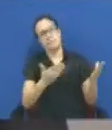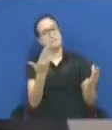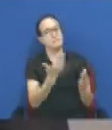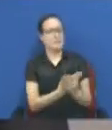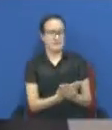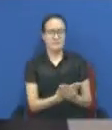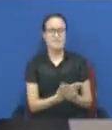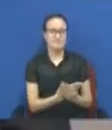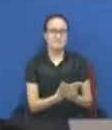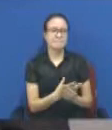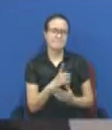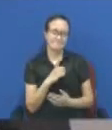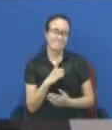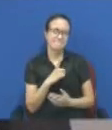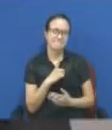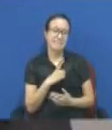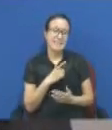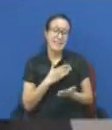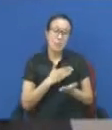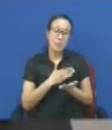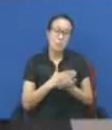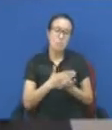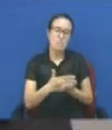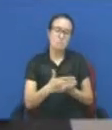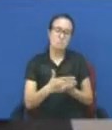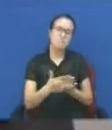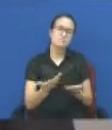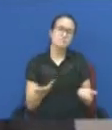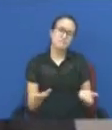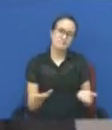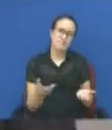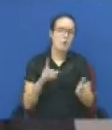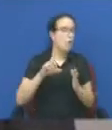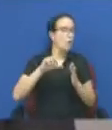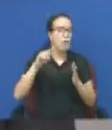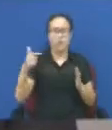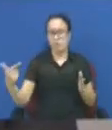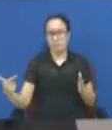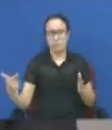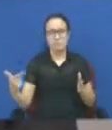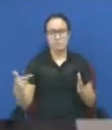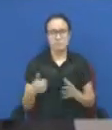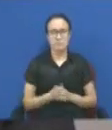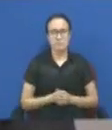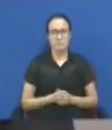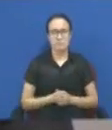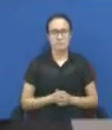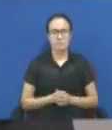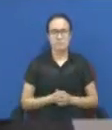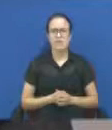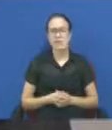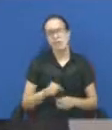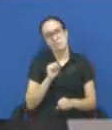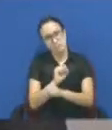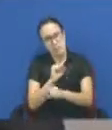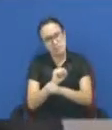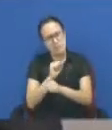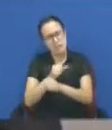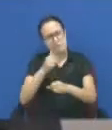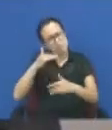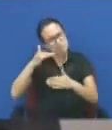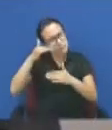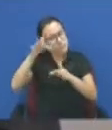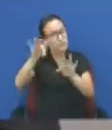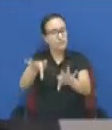muitas que ainda estão na primeira instância e outras, tomara que estejam, a maioria na última instância, para que